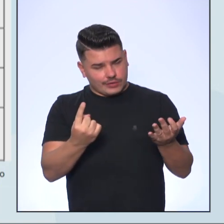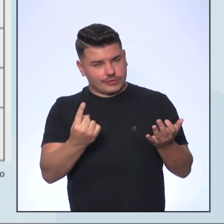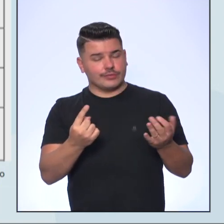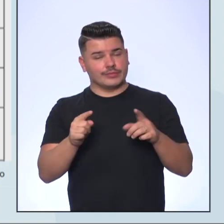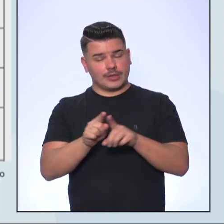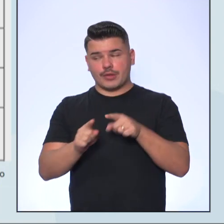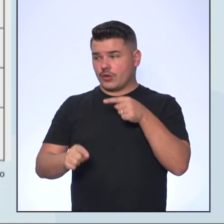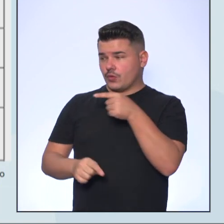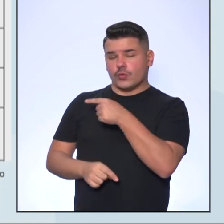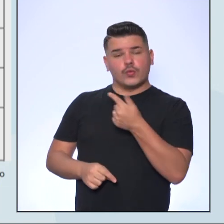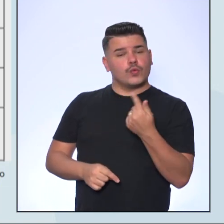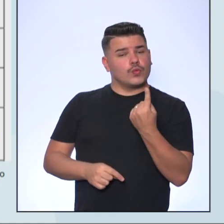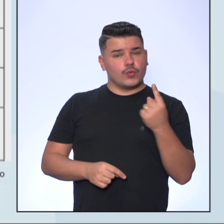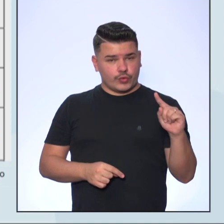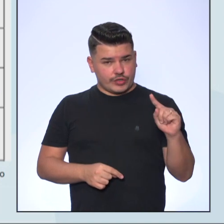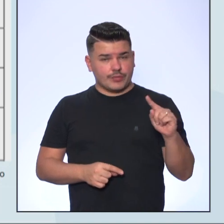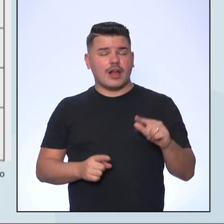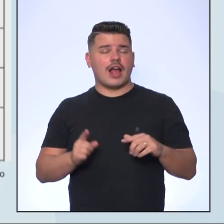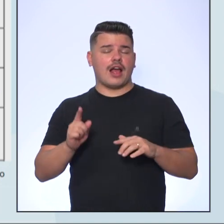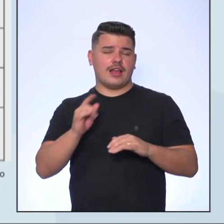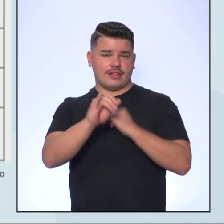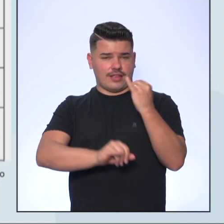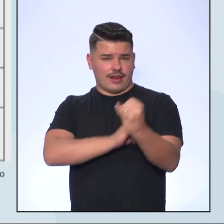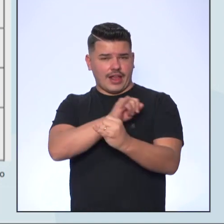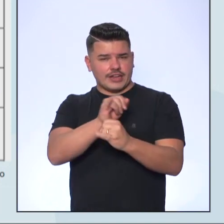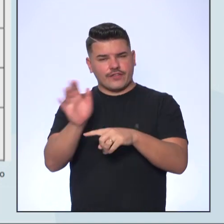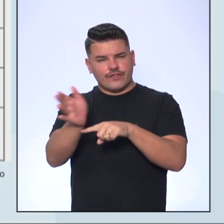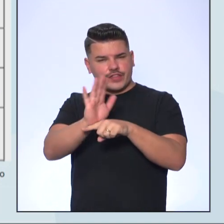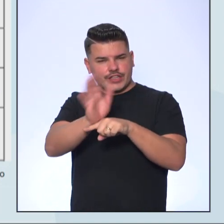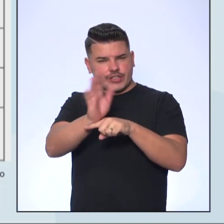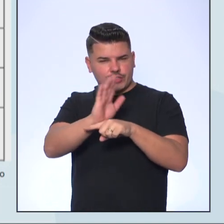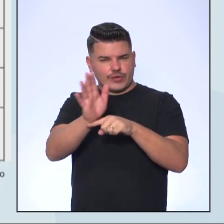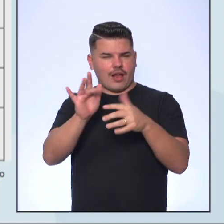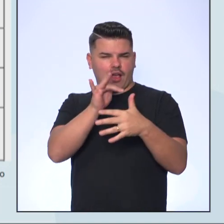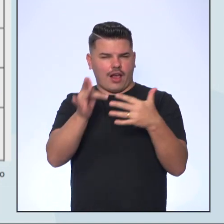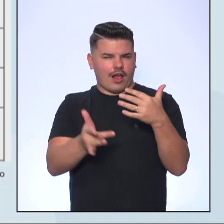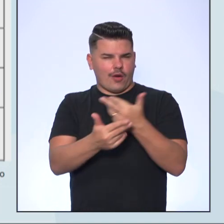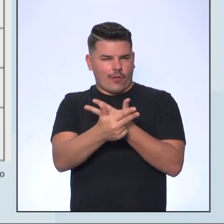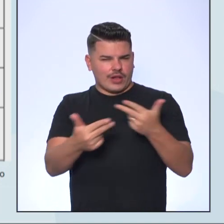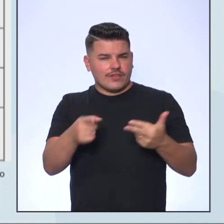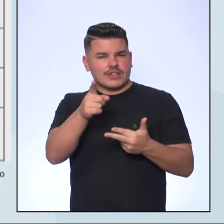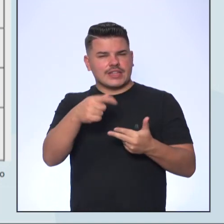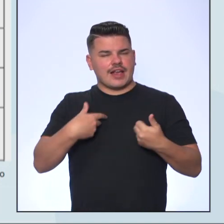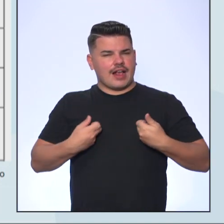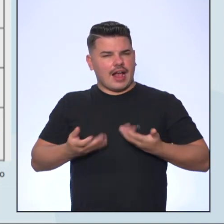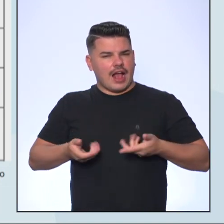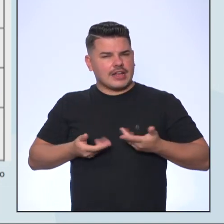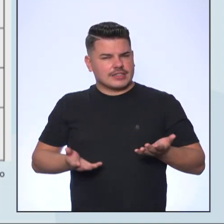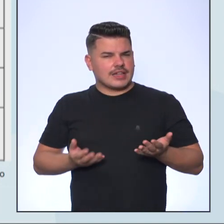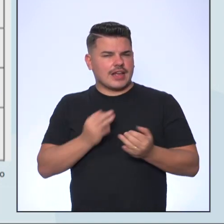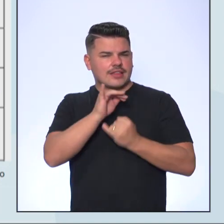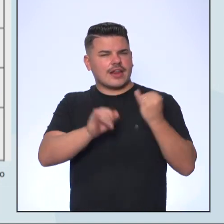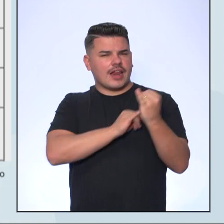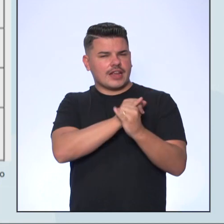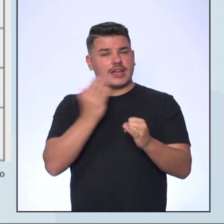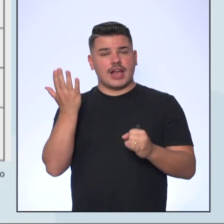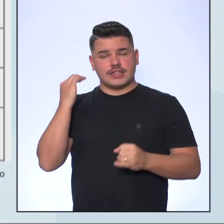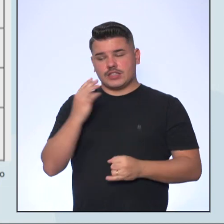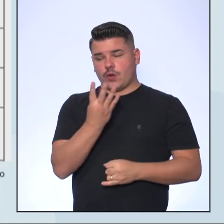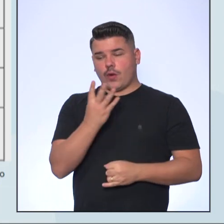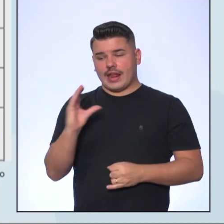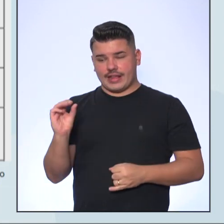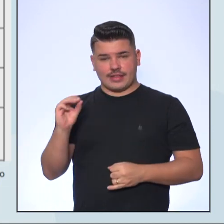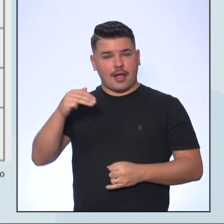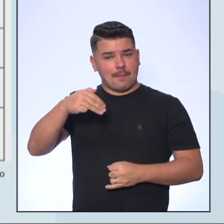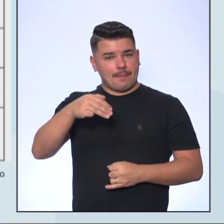ao assistir vídeos, né, nas redes sociais, o quanto ele gastava de internet. Então, ele tinha 40 megas em 10